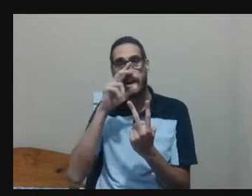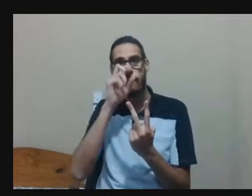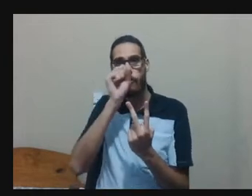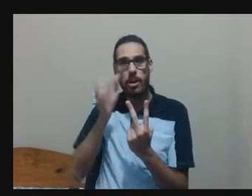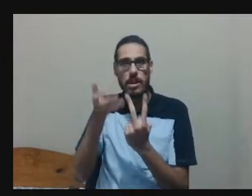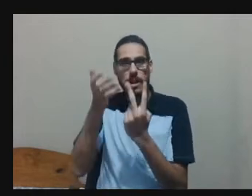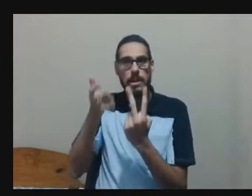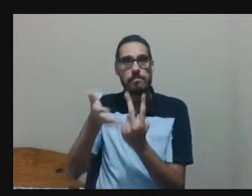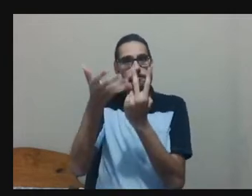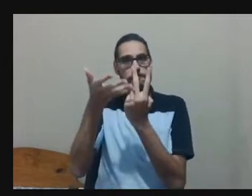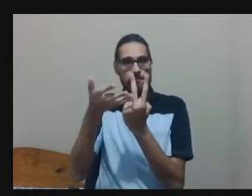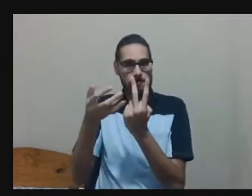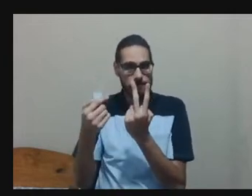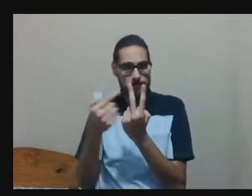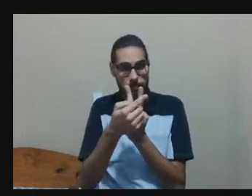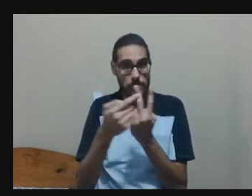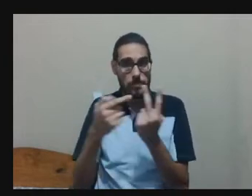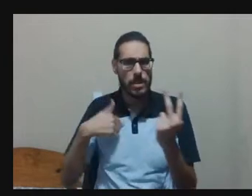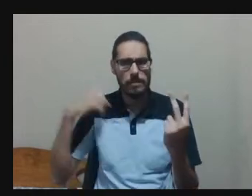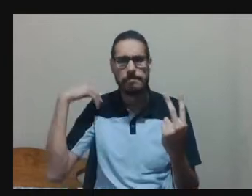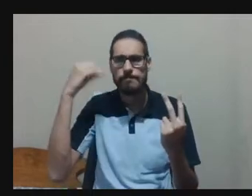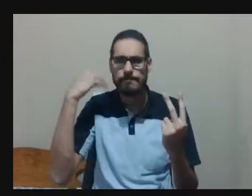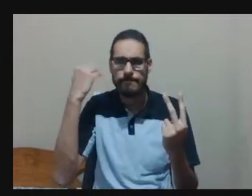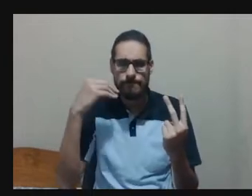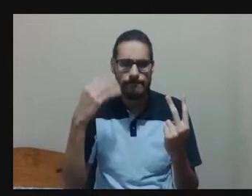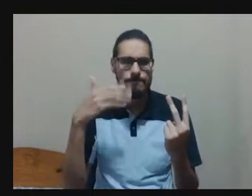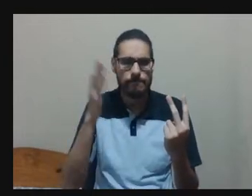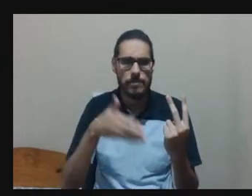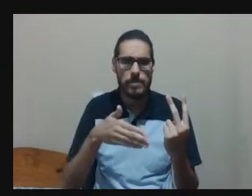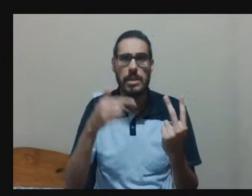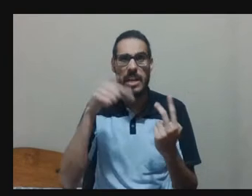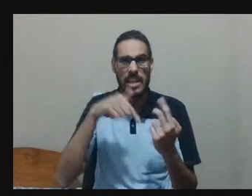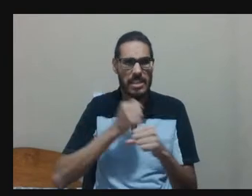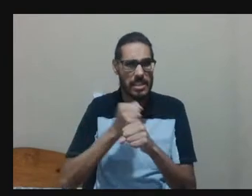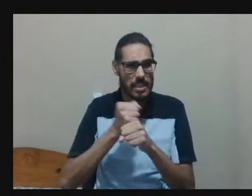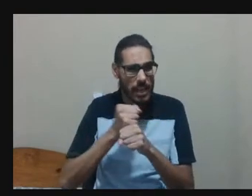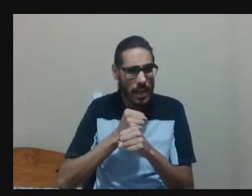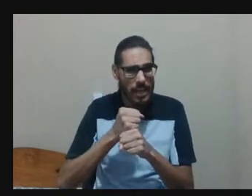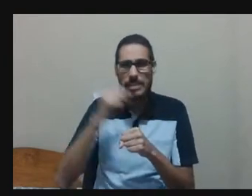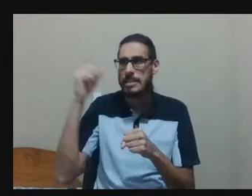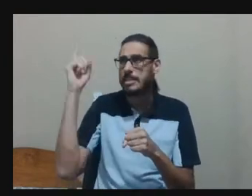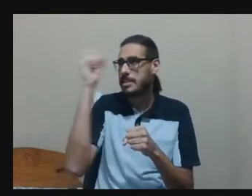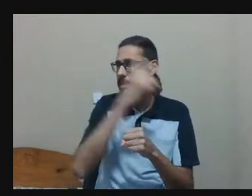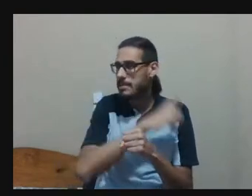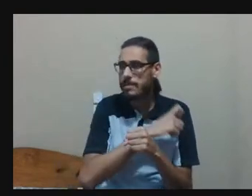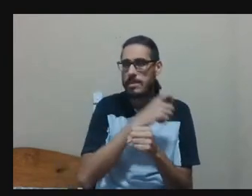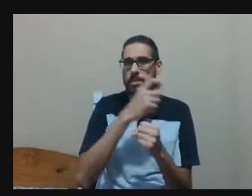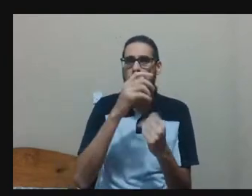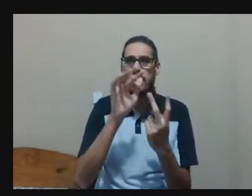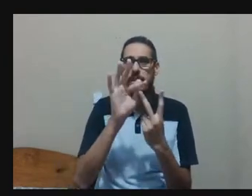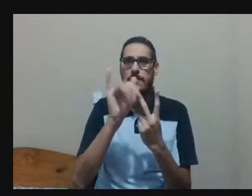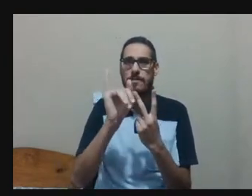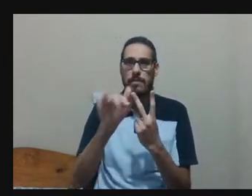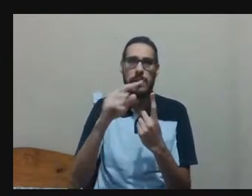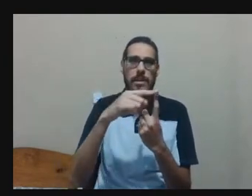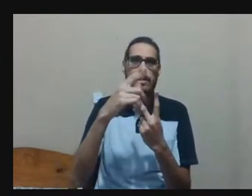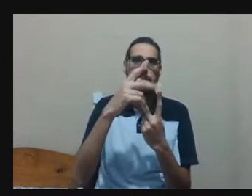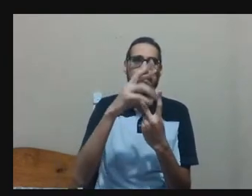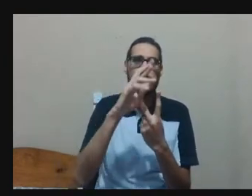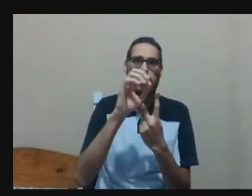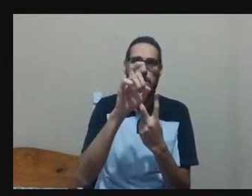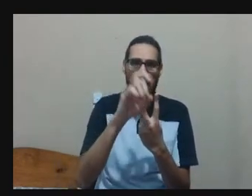certo? Eu sou testemunha que essas áreas têm sido muito difíceis para a FAI e para a Proex, tá? E eu consigo que a Proex tenha feito um papel excepcional nesses anos,